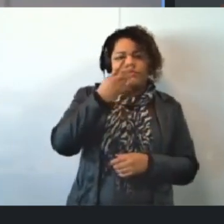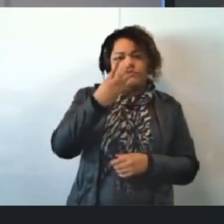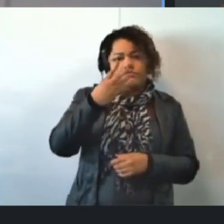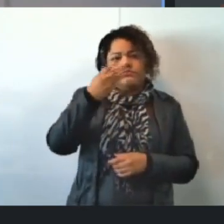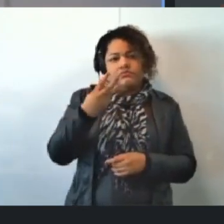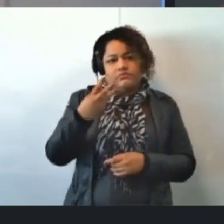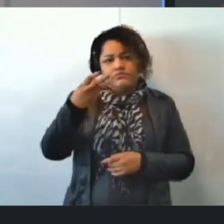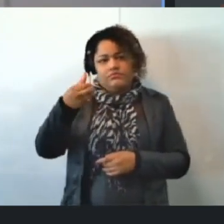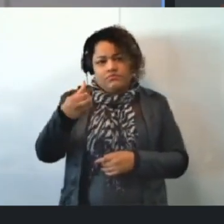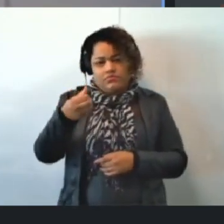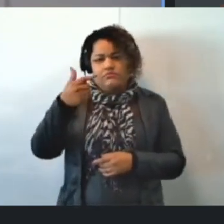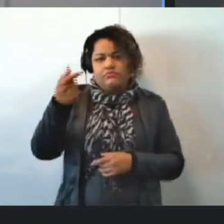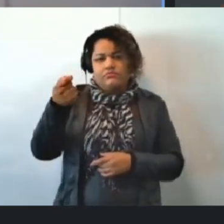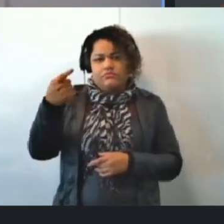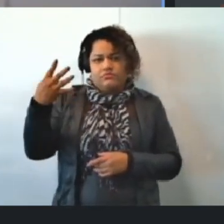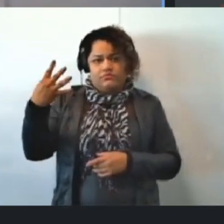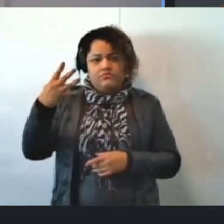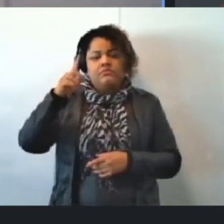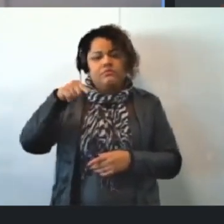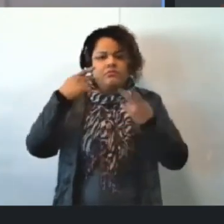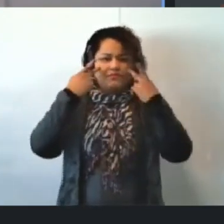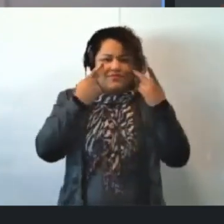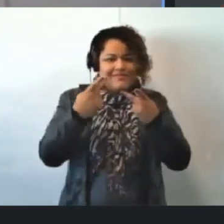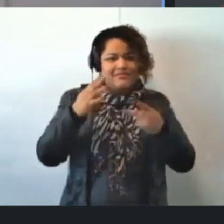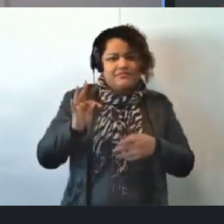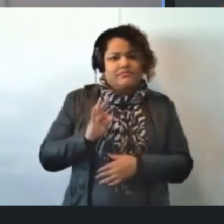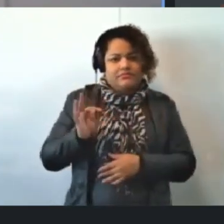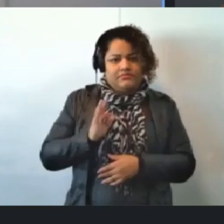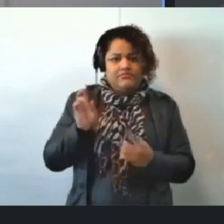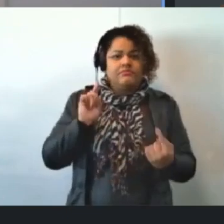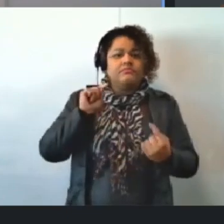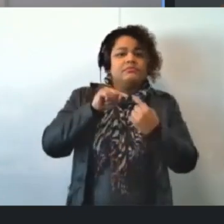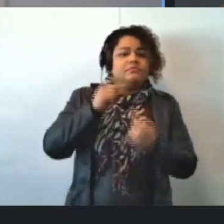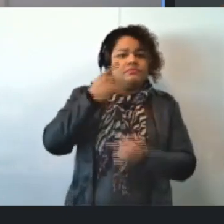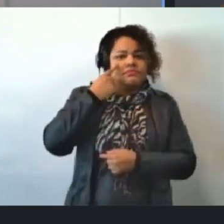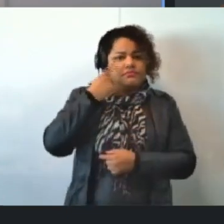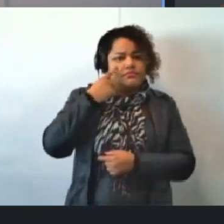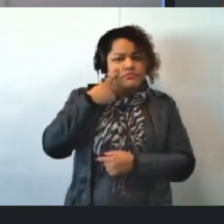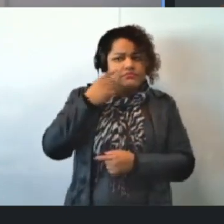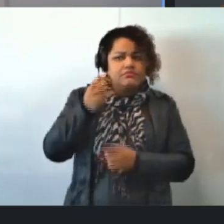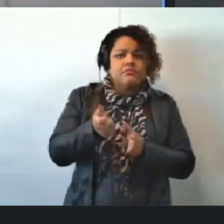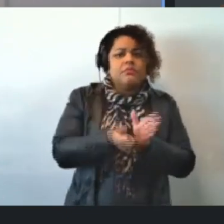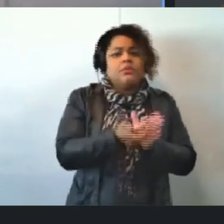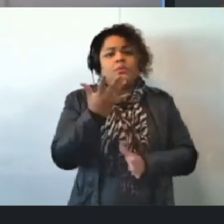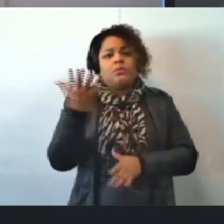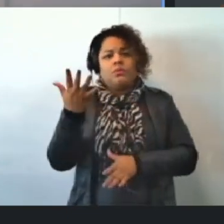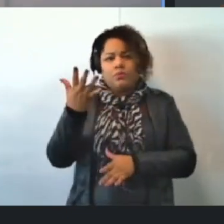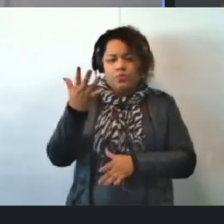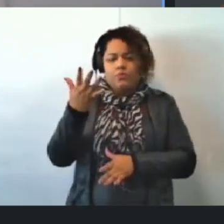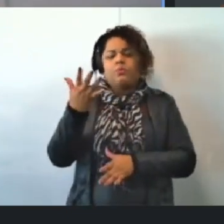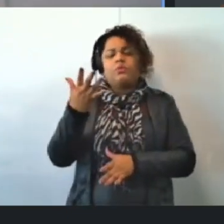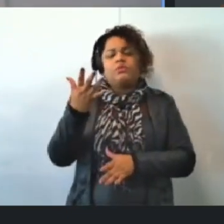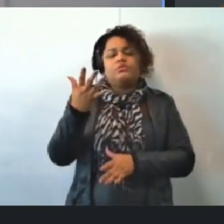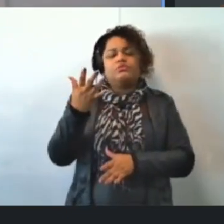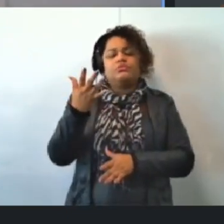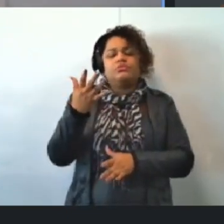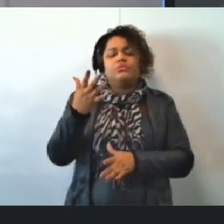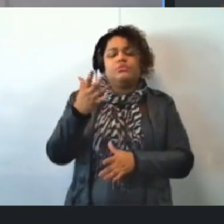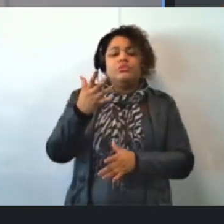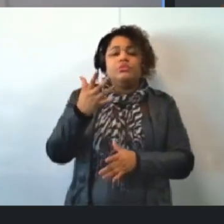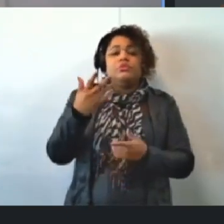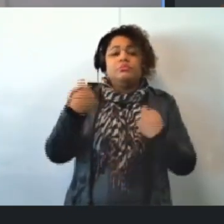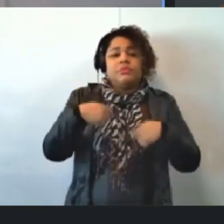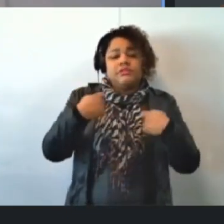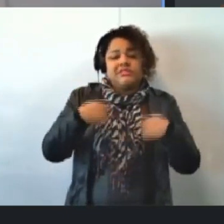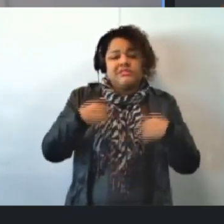1336/2024. É uma visita técnica. Finalidade, verificar a quantidade de recapeamento da rua Padre Argemiro Moreira, no bairro